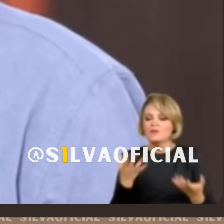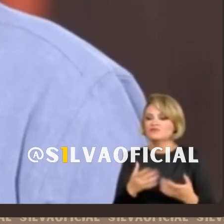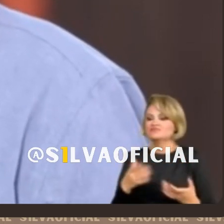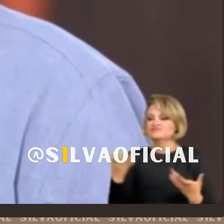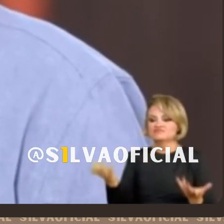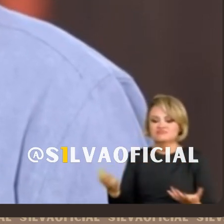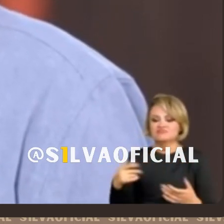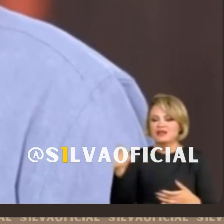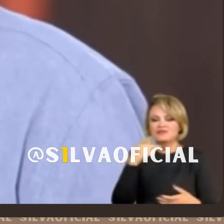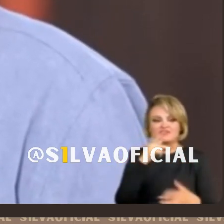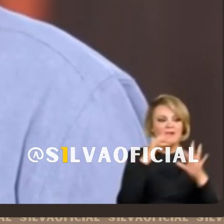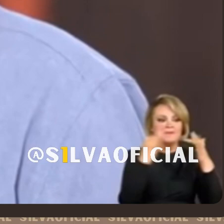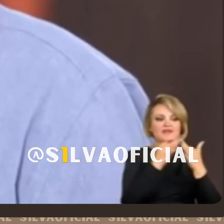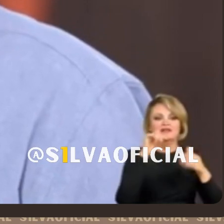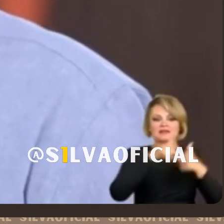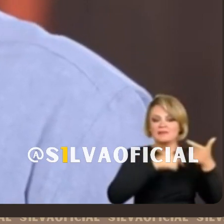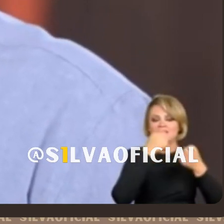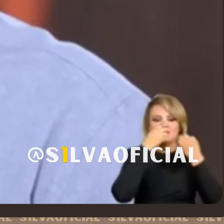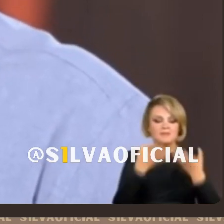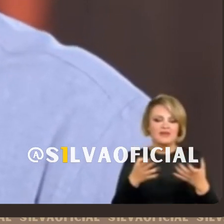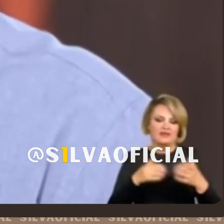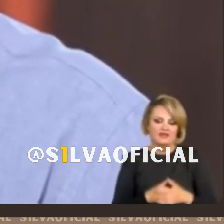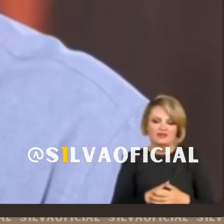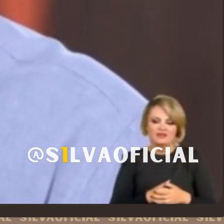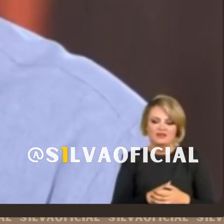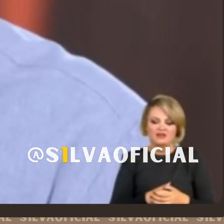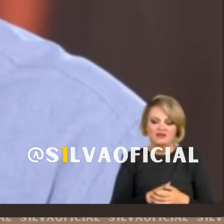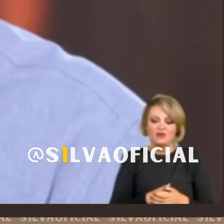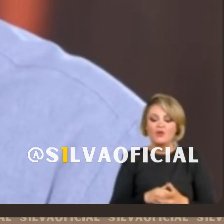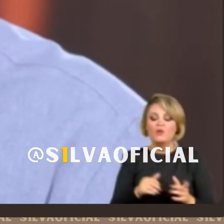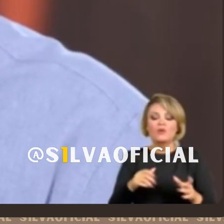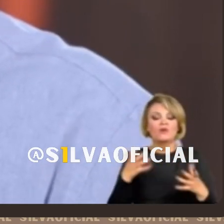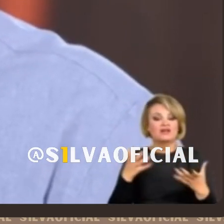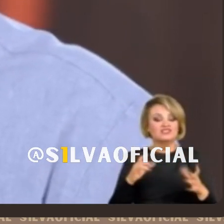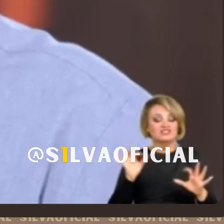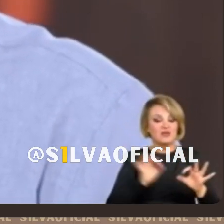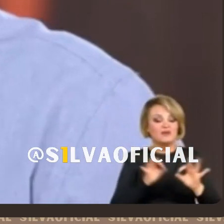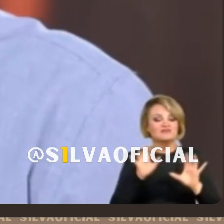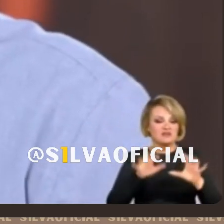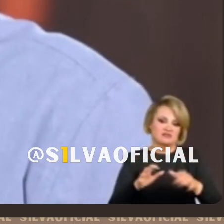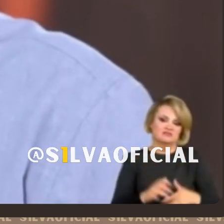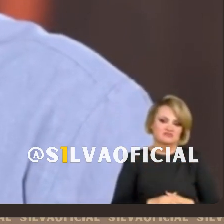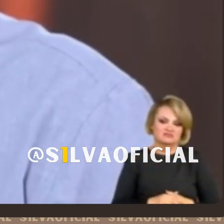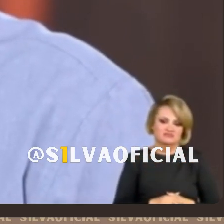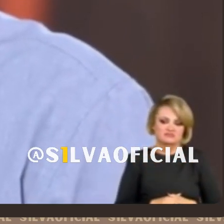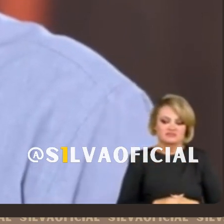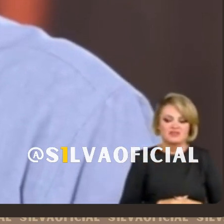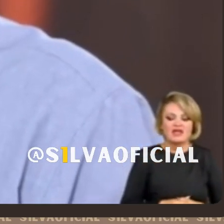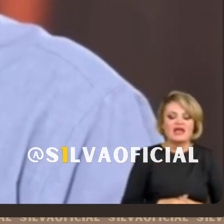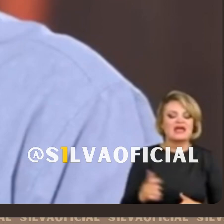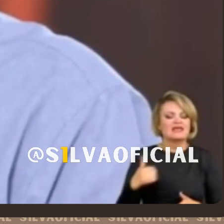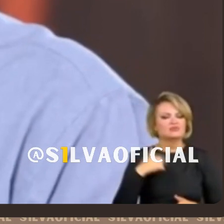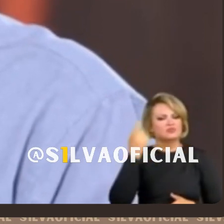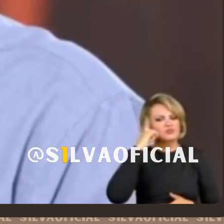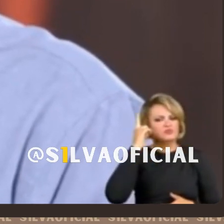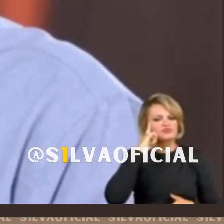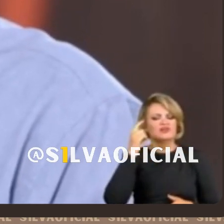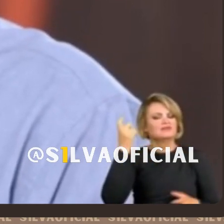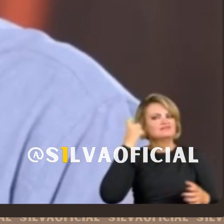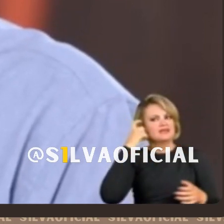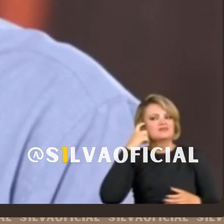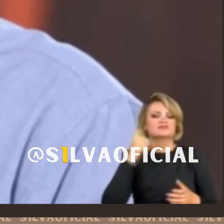mundo que a gente tem que criar. É isso que eu me bato todo santo dia. Ou seja, eu não fiz opção para ser